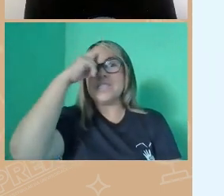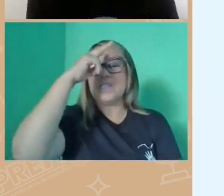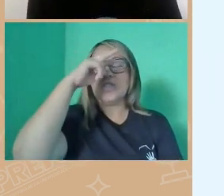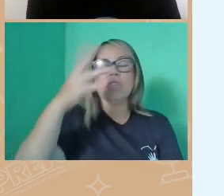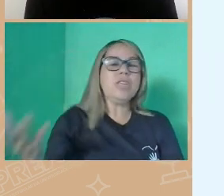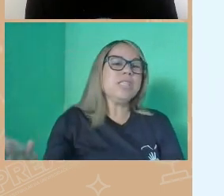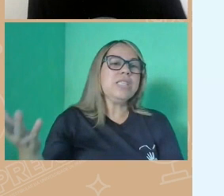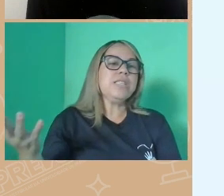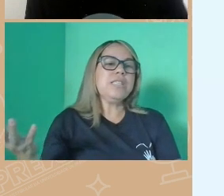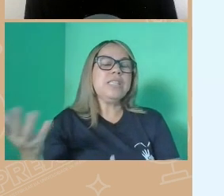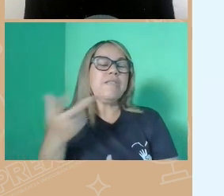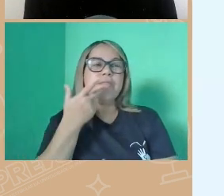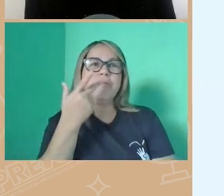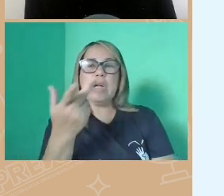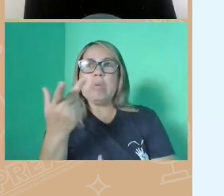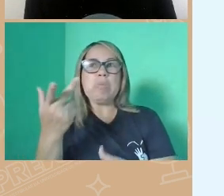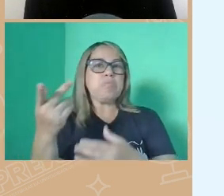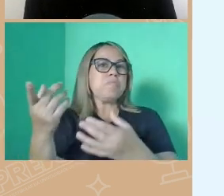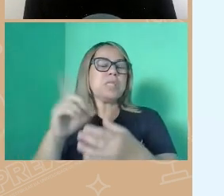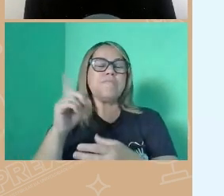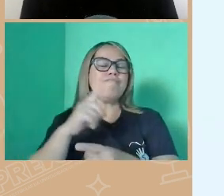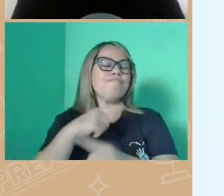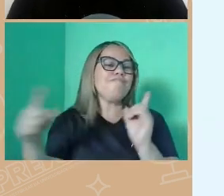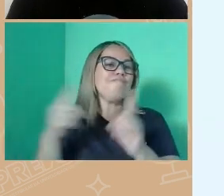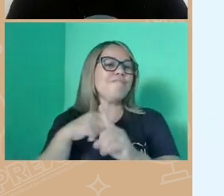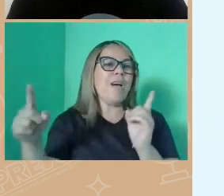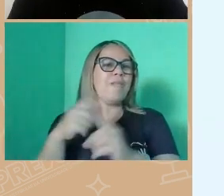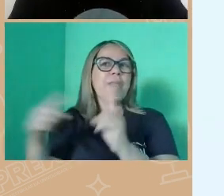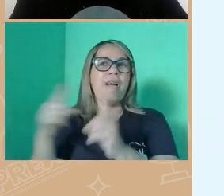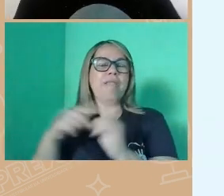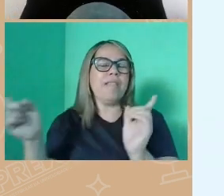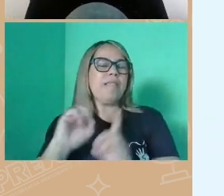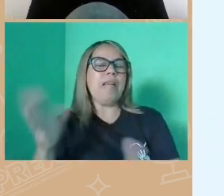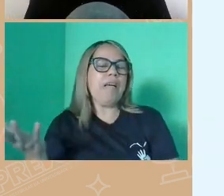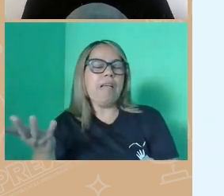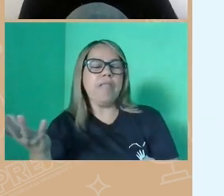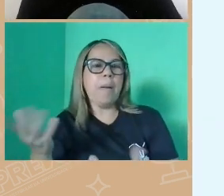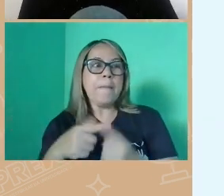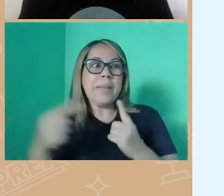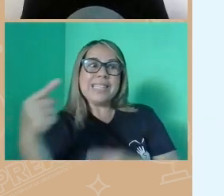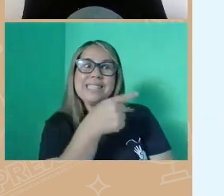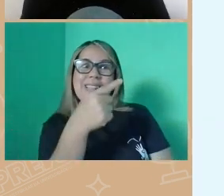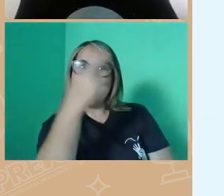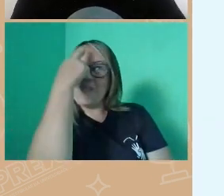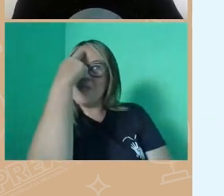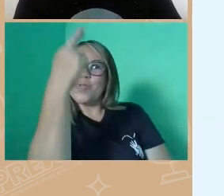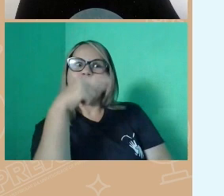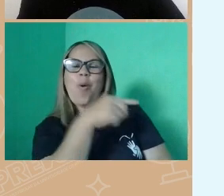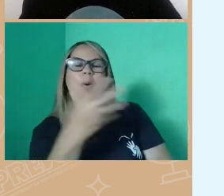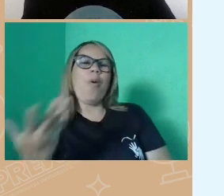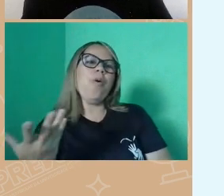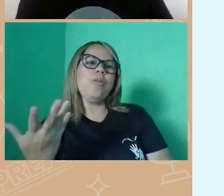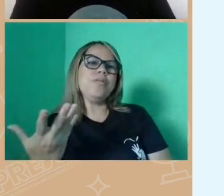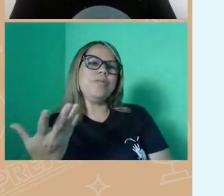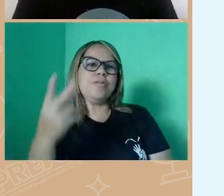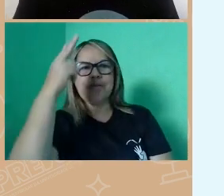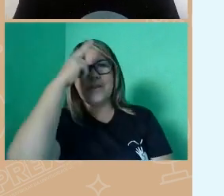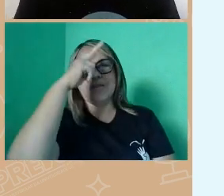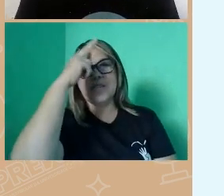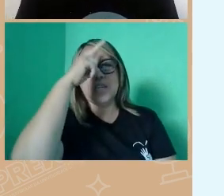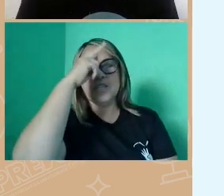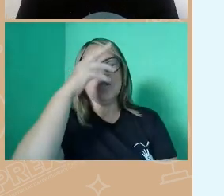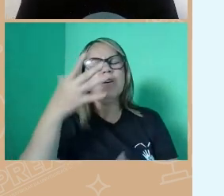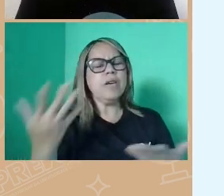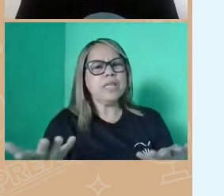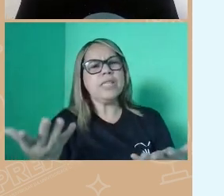ele diz aí que não deixaram, não deram uma oportunidade. Mas Horácio é o dono dessa página, o dono dessa história. Então,